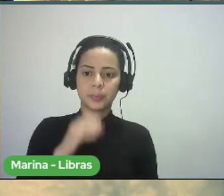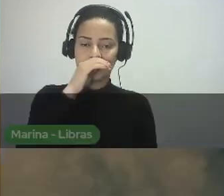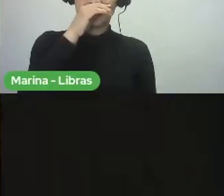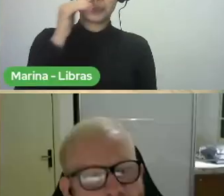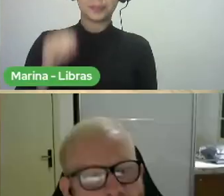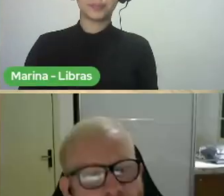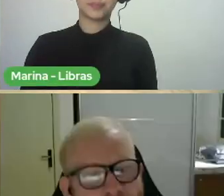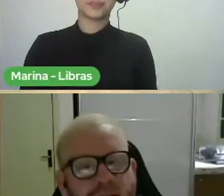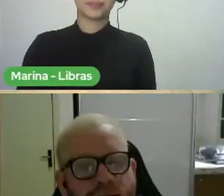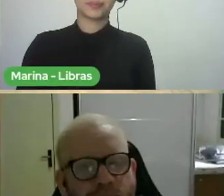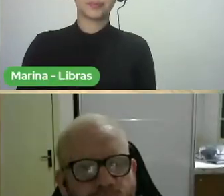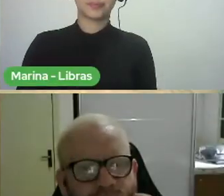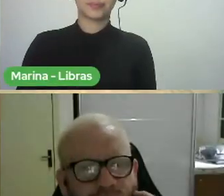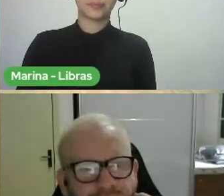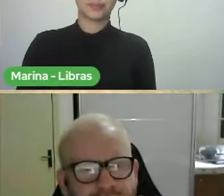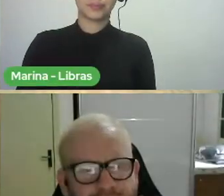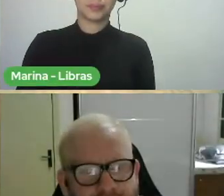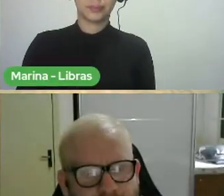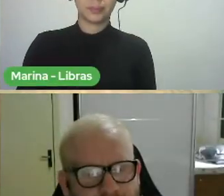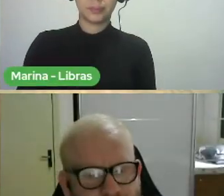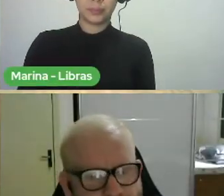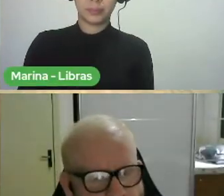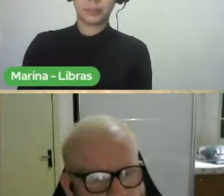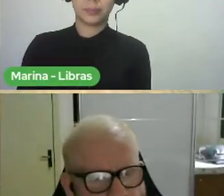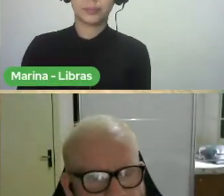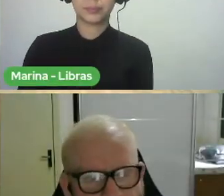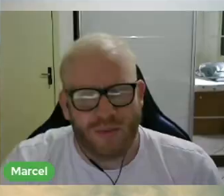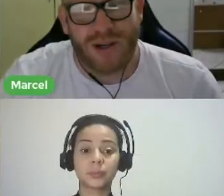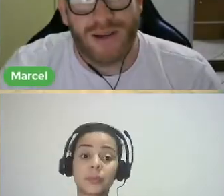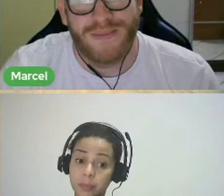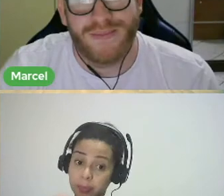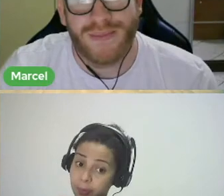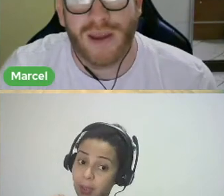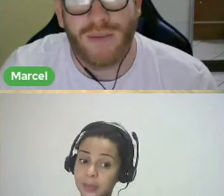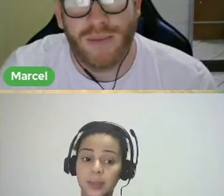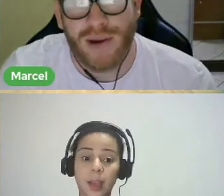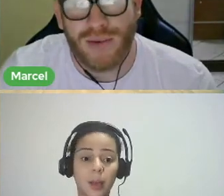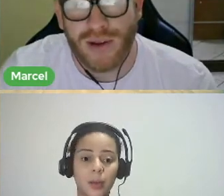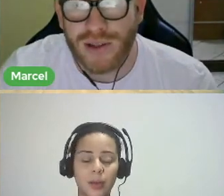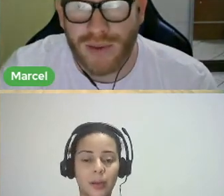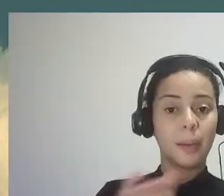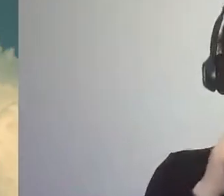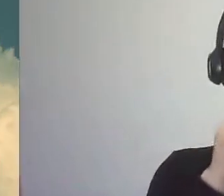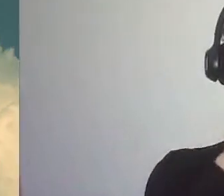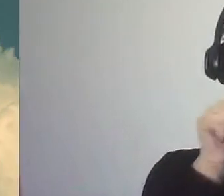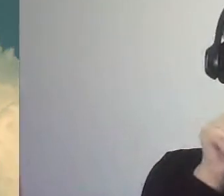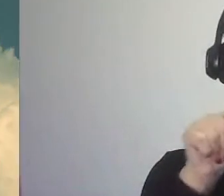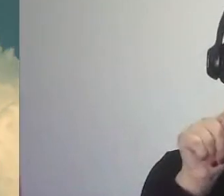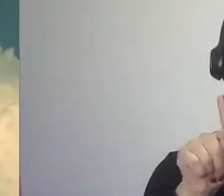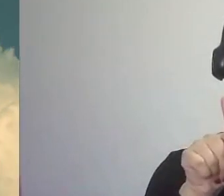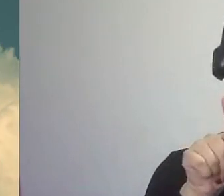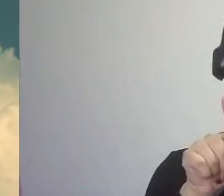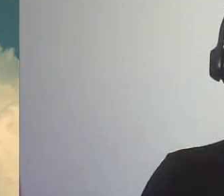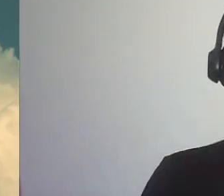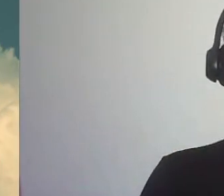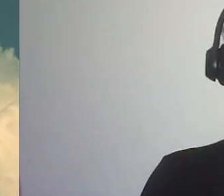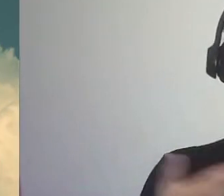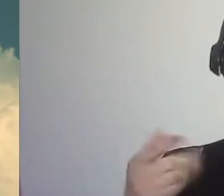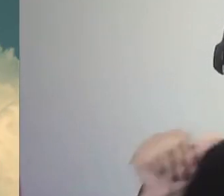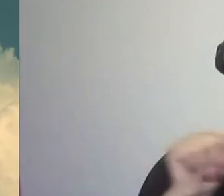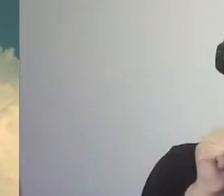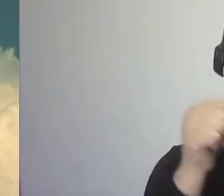É sim amor vamos às perguntas a gente já tem uma aqui primeiro antes uma pergunta tem um comentário da